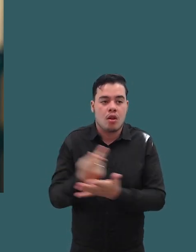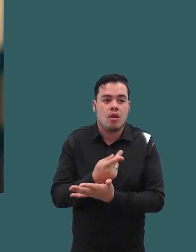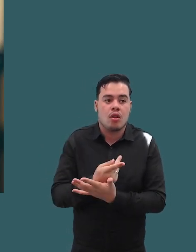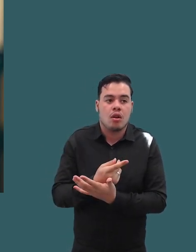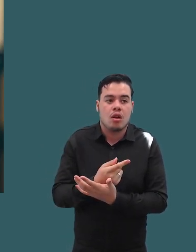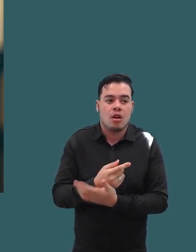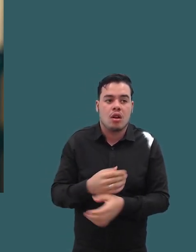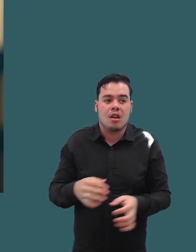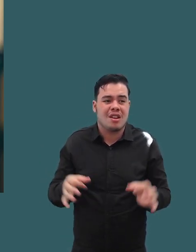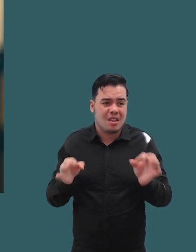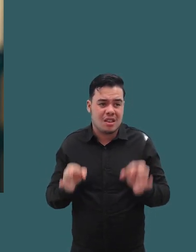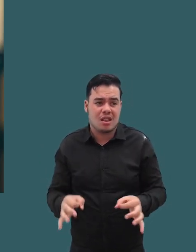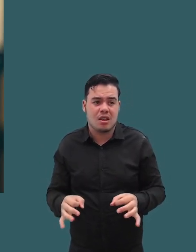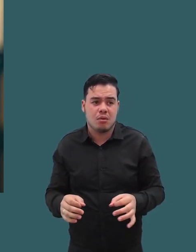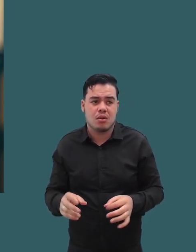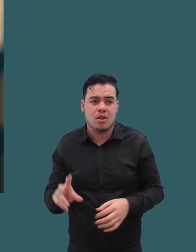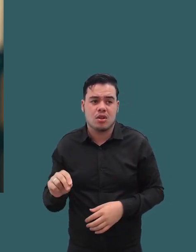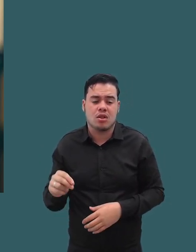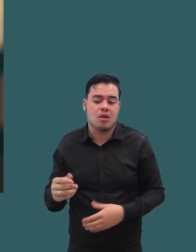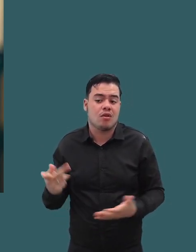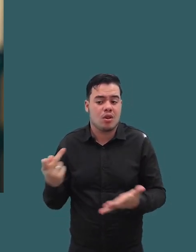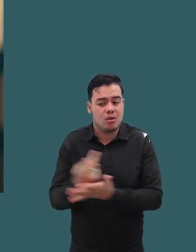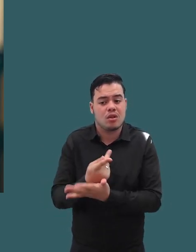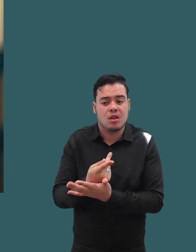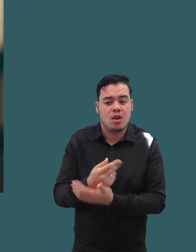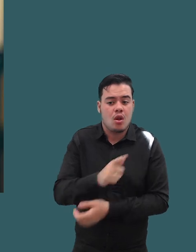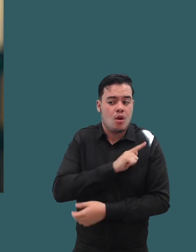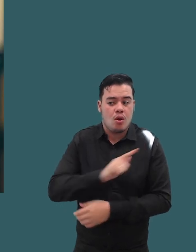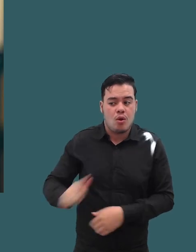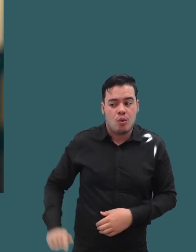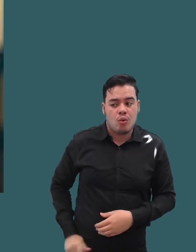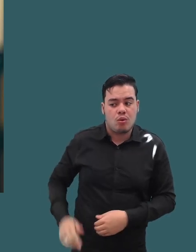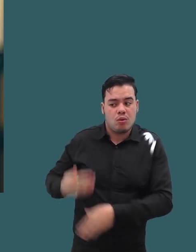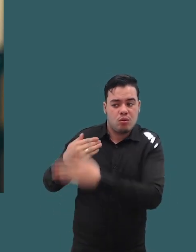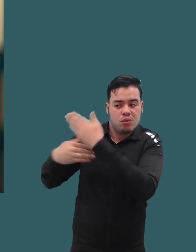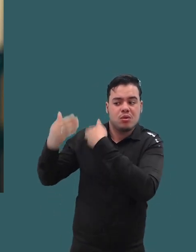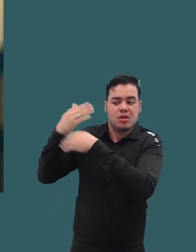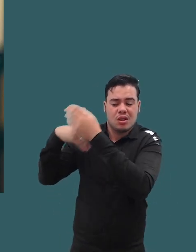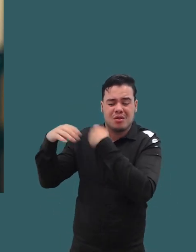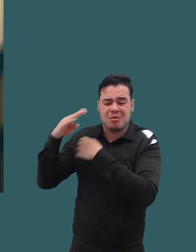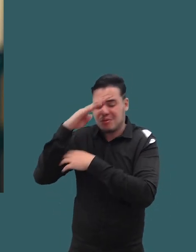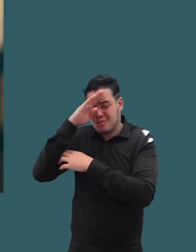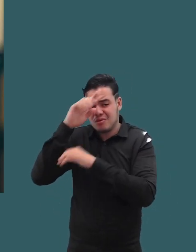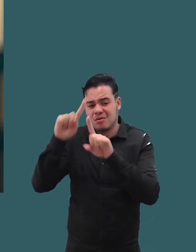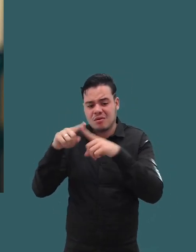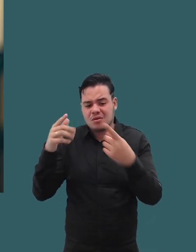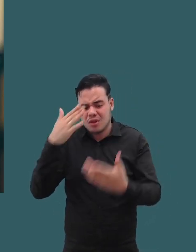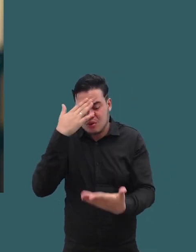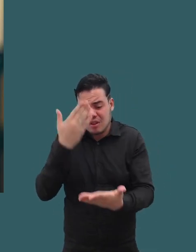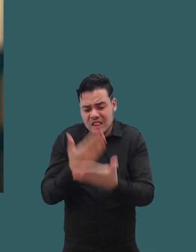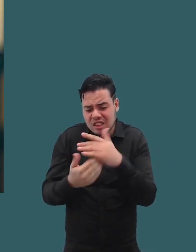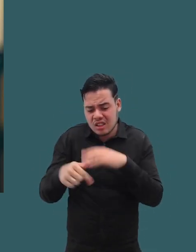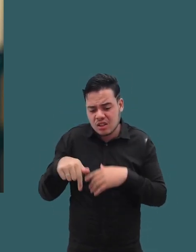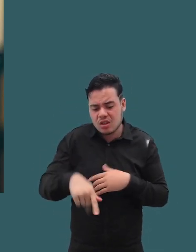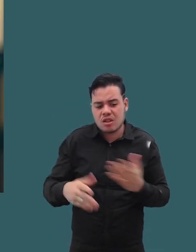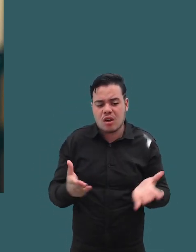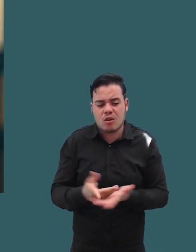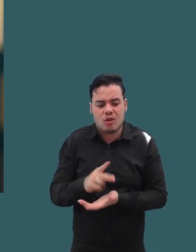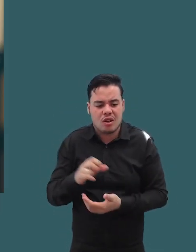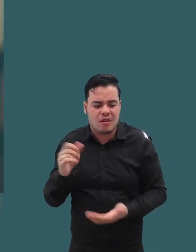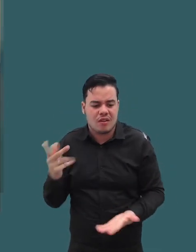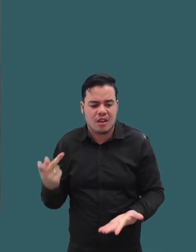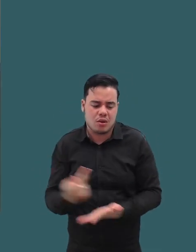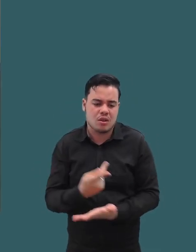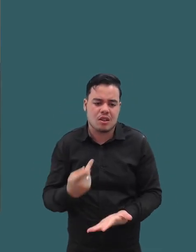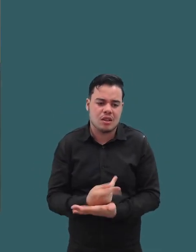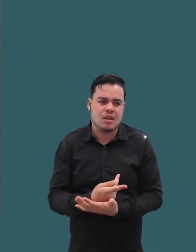aconteceriam e não aconteceram no governo passado. Vamos cobrar, mas a gente está cobrando com confiança. Muito